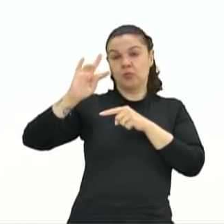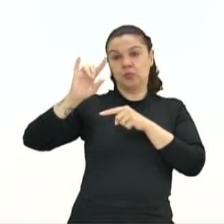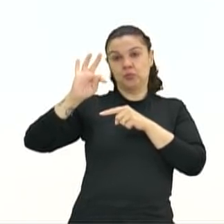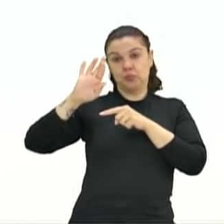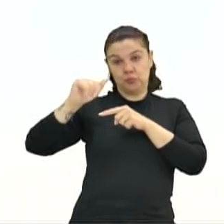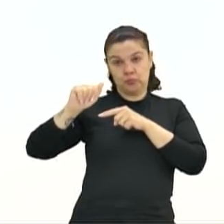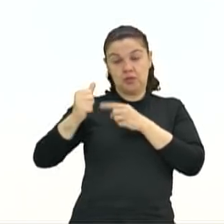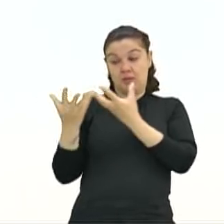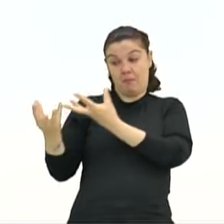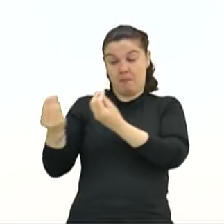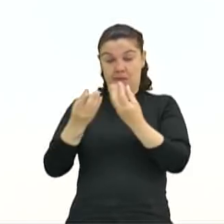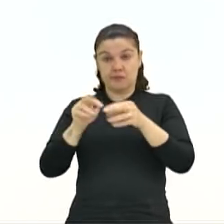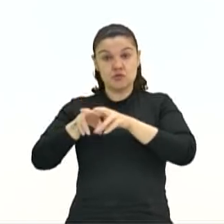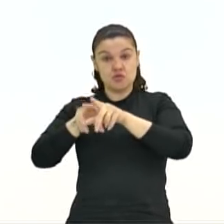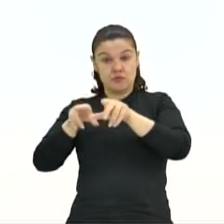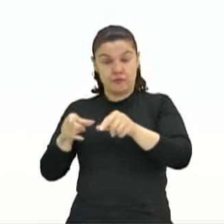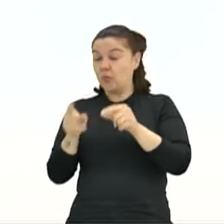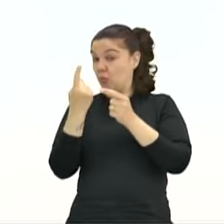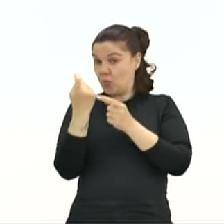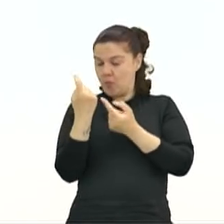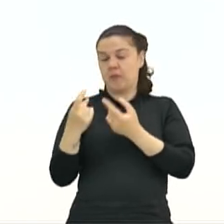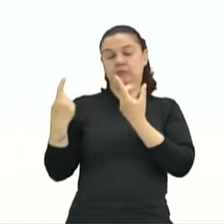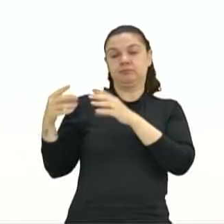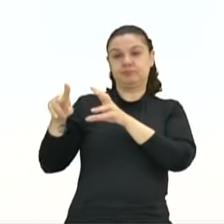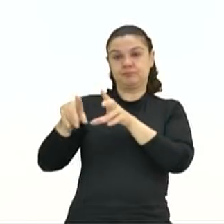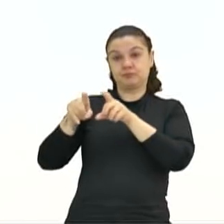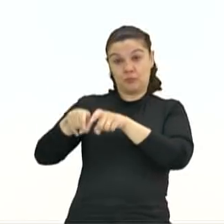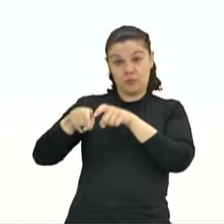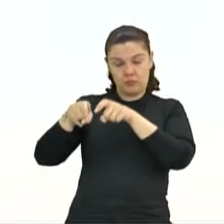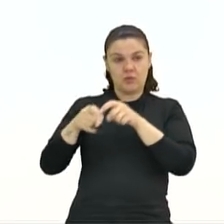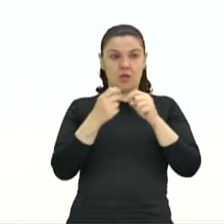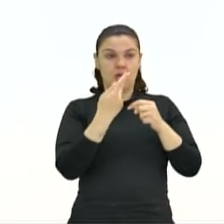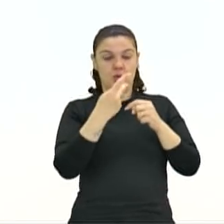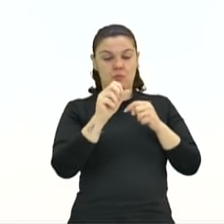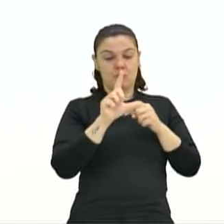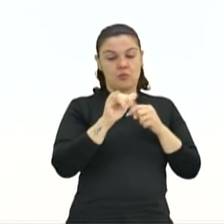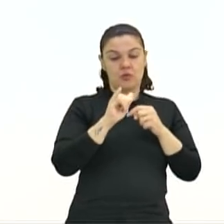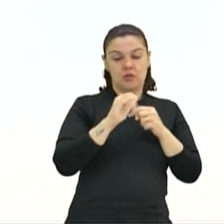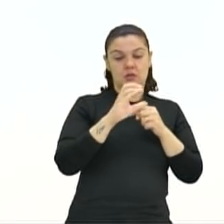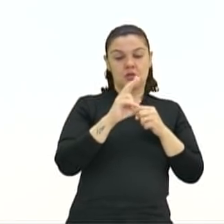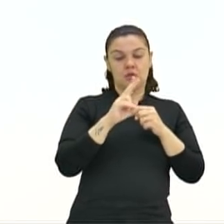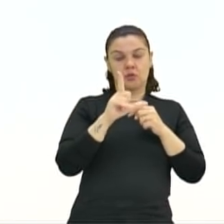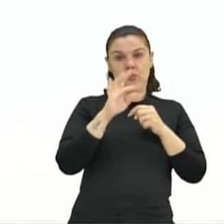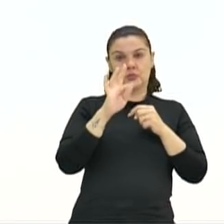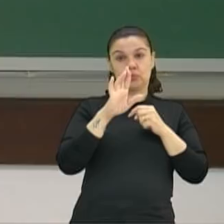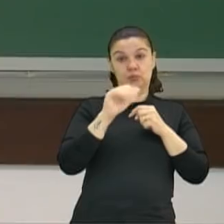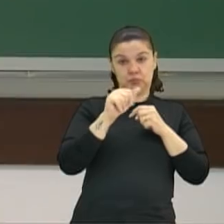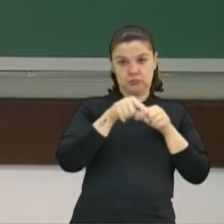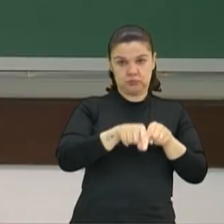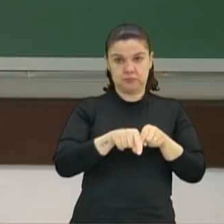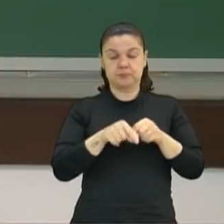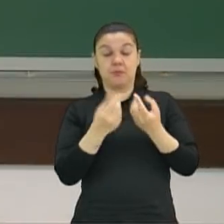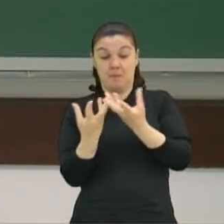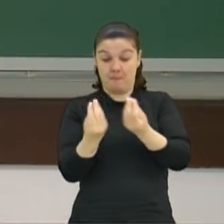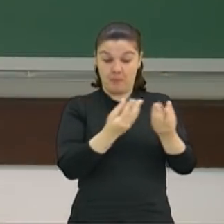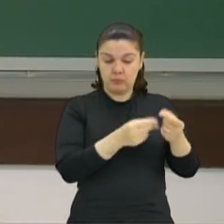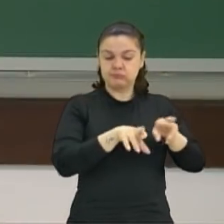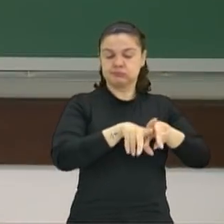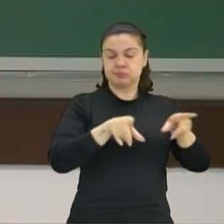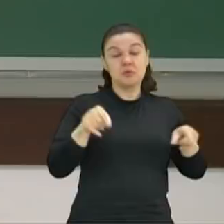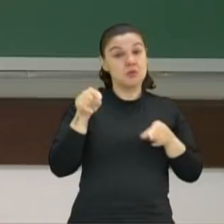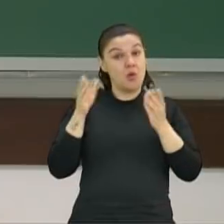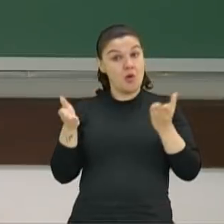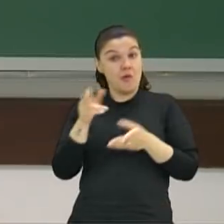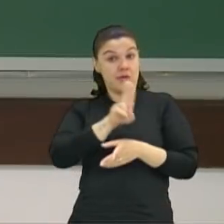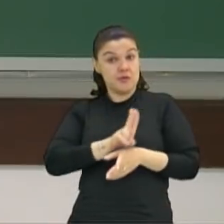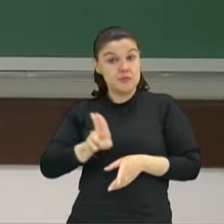policultura. Vão prestando atenção aí, pessoal, que nós estamos usando algumas palavrinhas que vocês